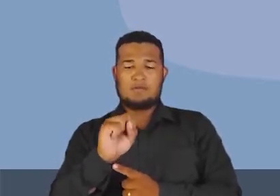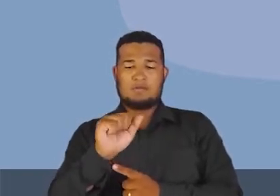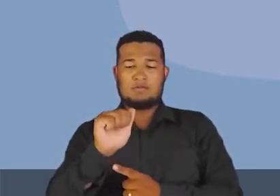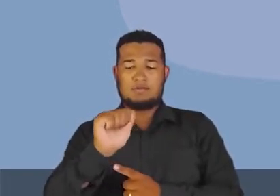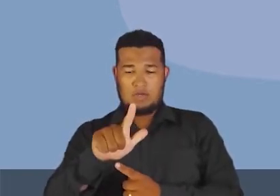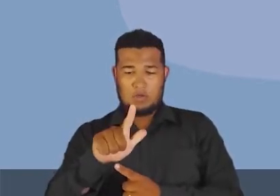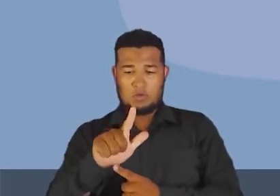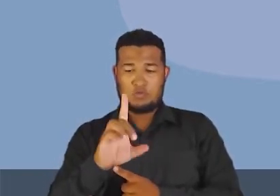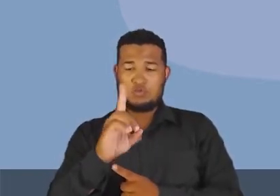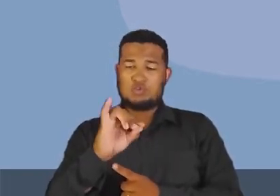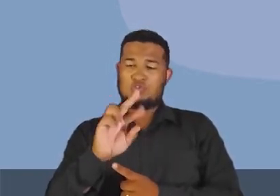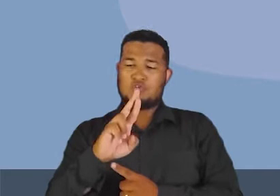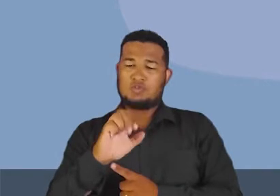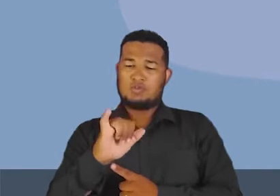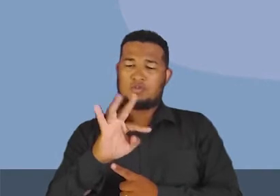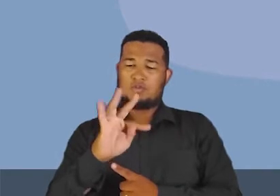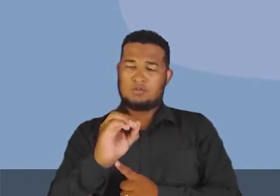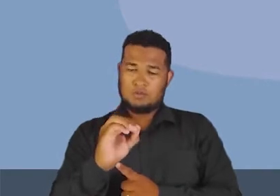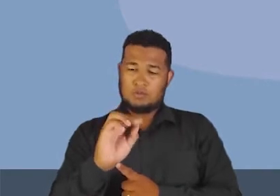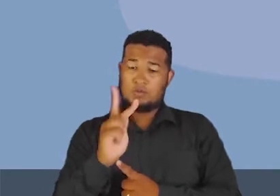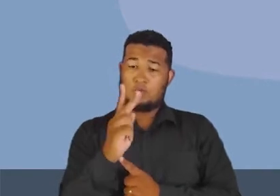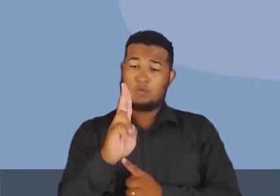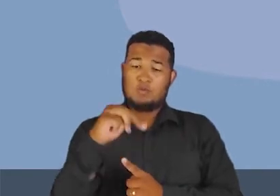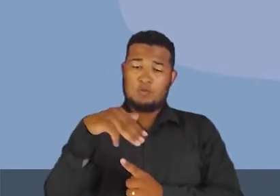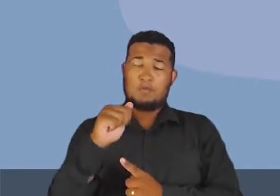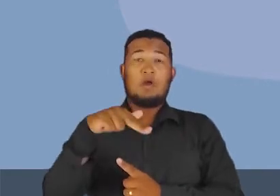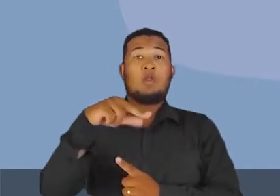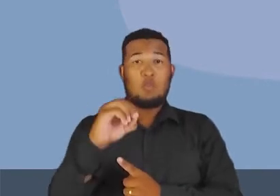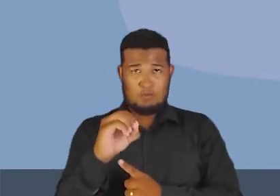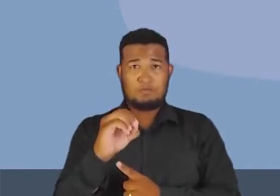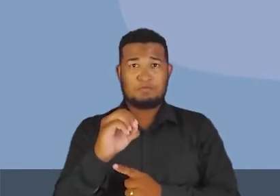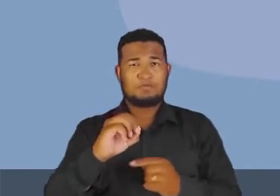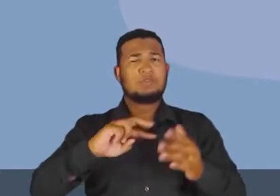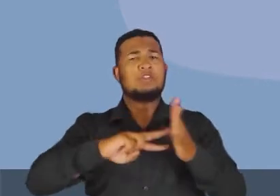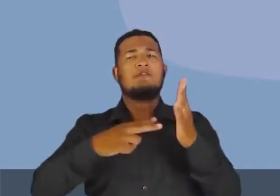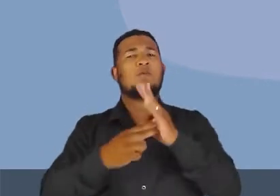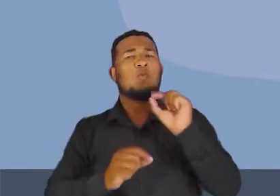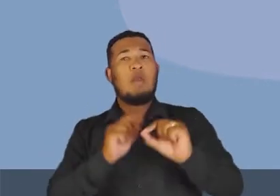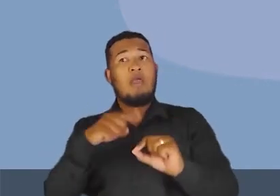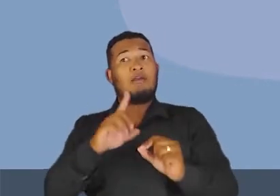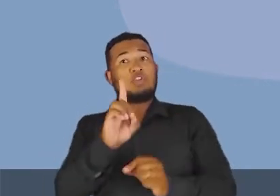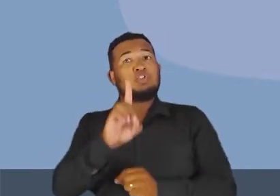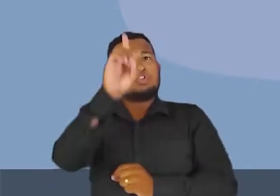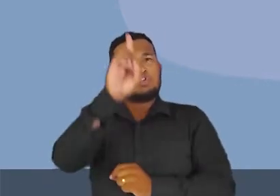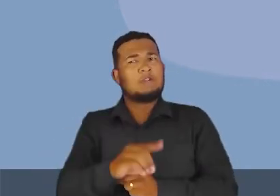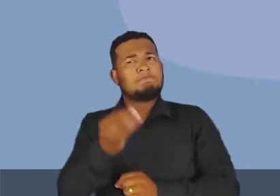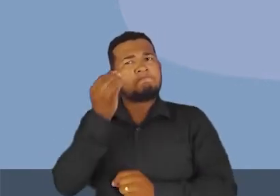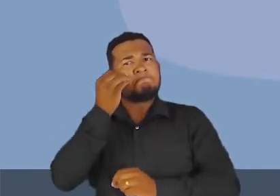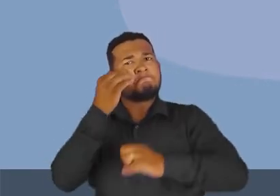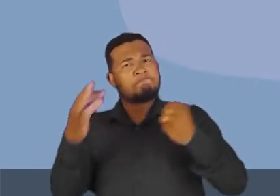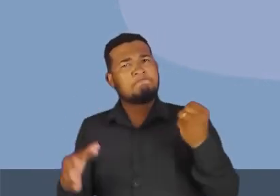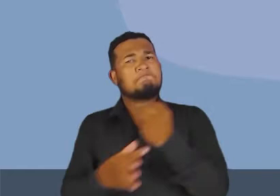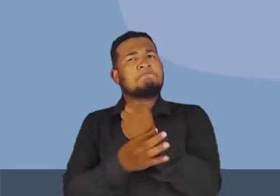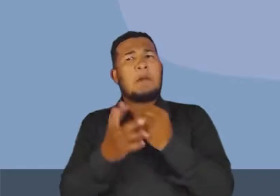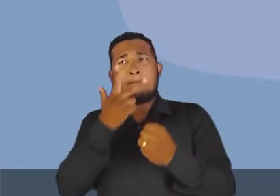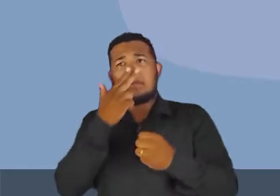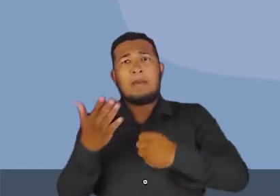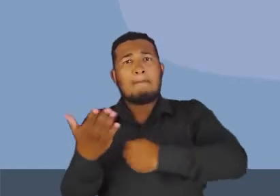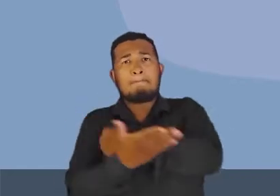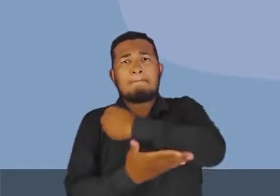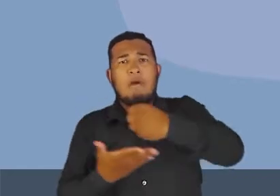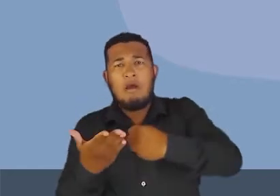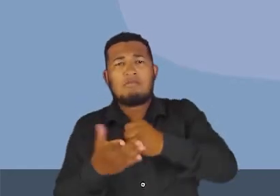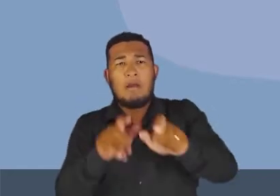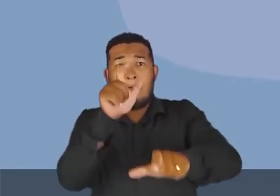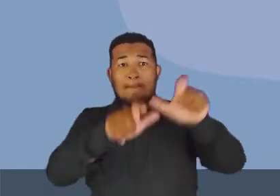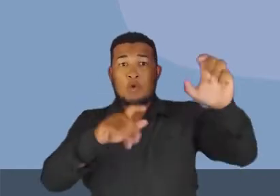né? Que visava, entre outras coisas, garantir assim, direitos básicos a